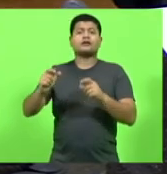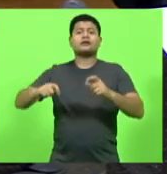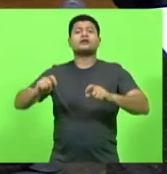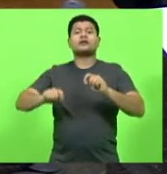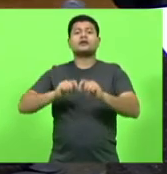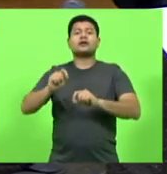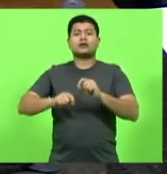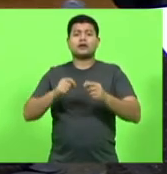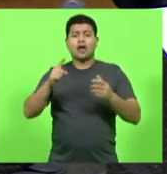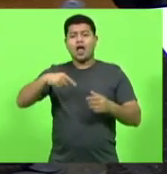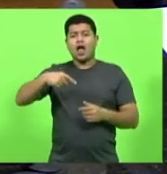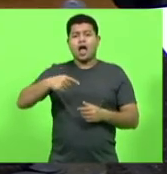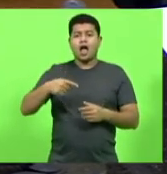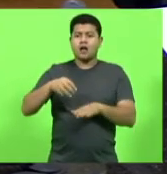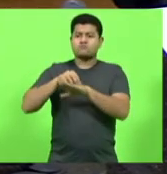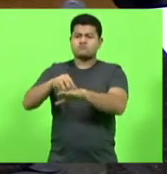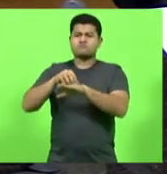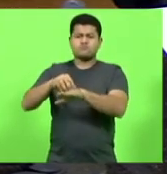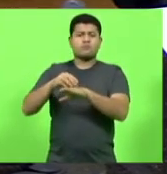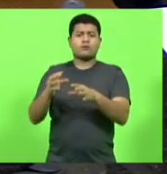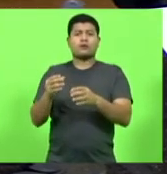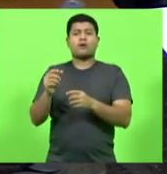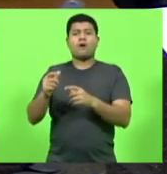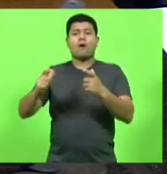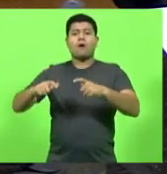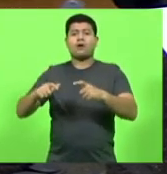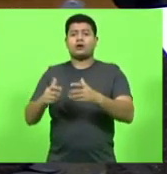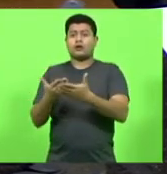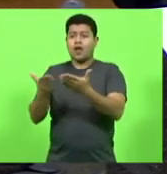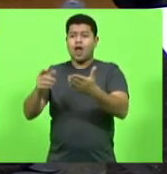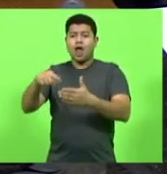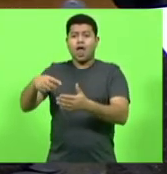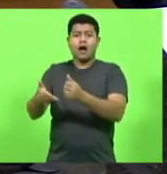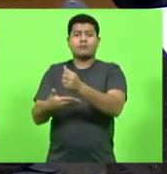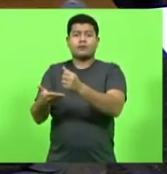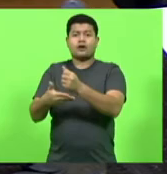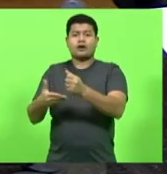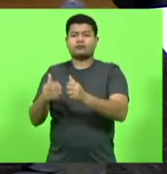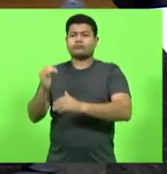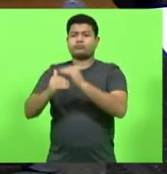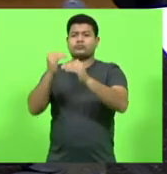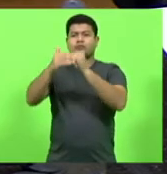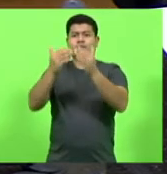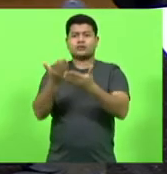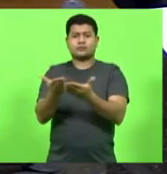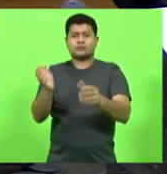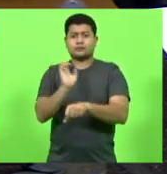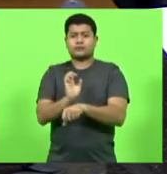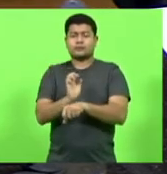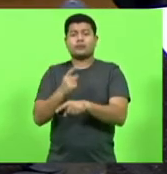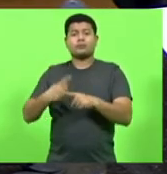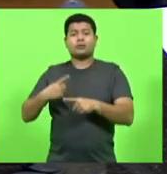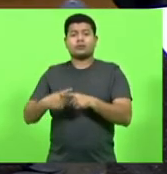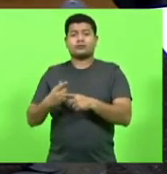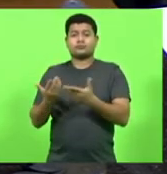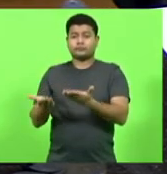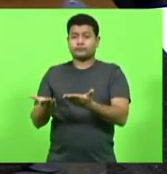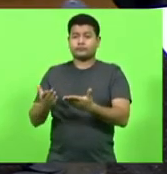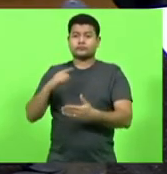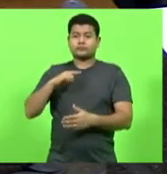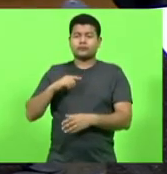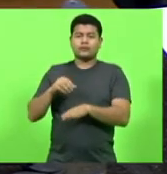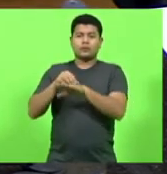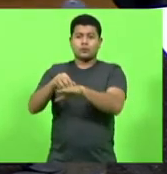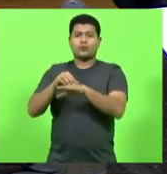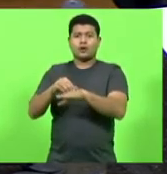vem o escoamento, é ali que é a válvula de crescimento do nosso estado, porque ali transitam